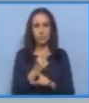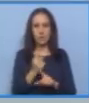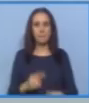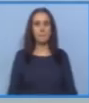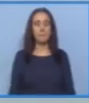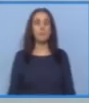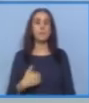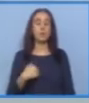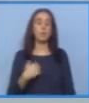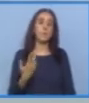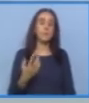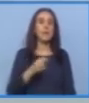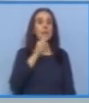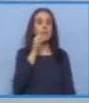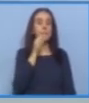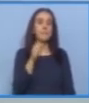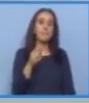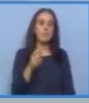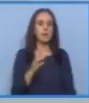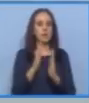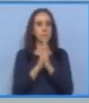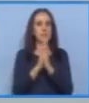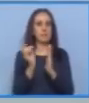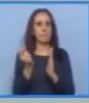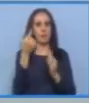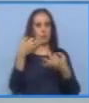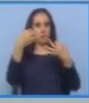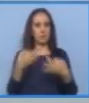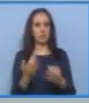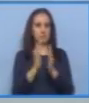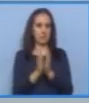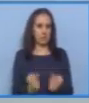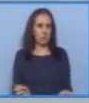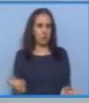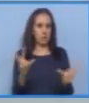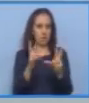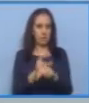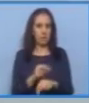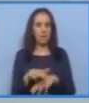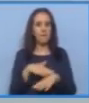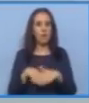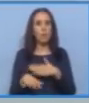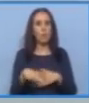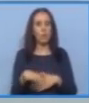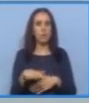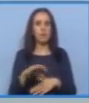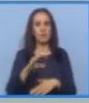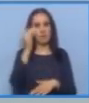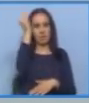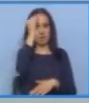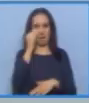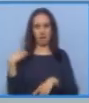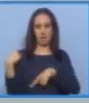eu sou, normalmente a primeira missa, ou a missa oficial, a missa nova, é feita nas terras de